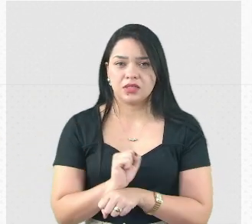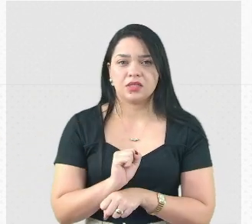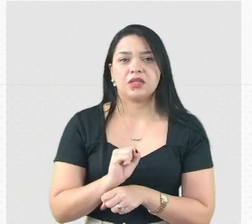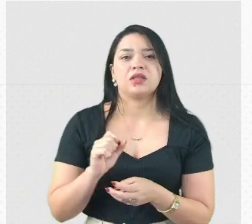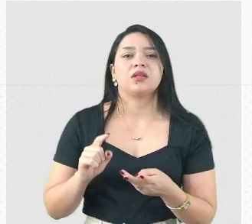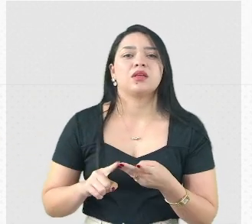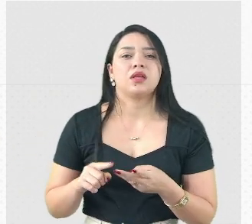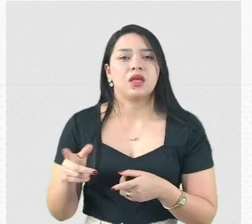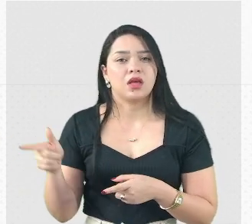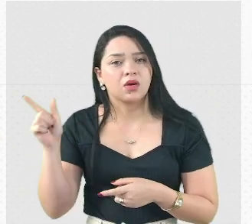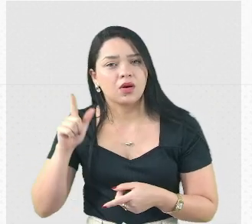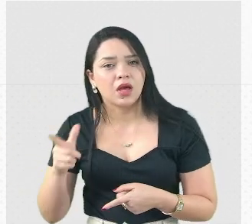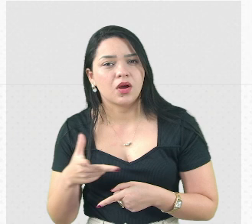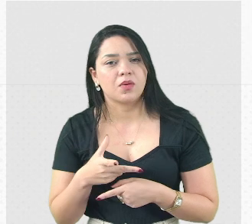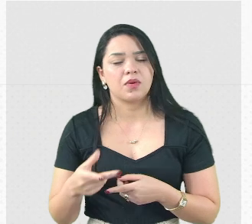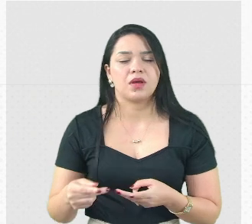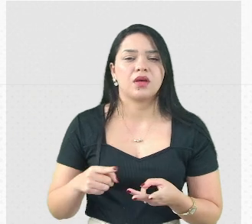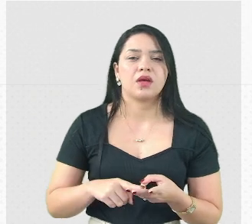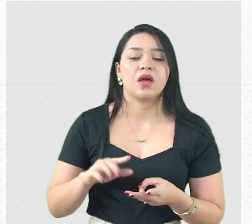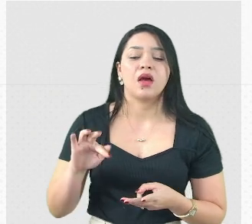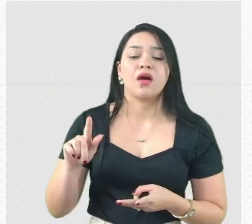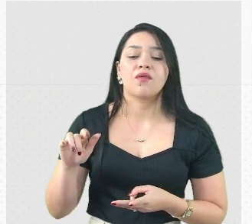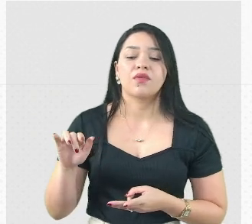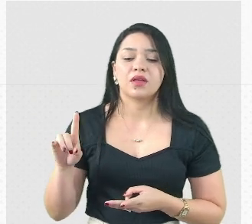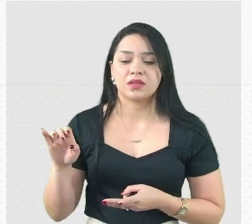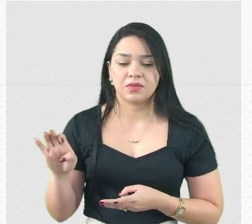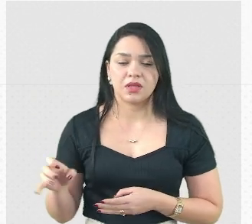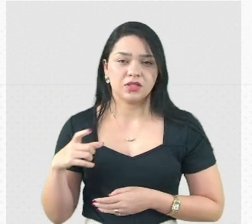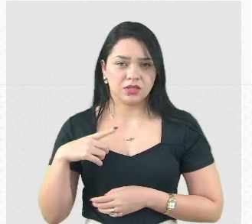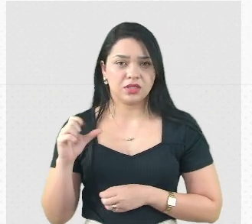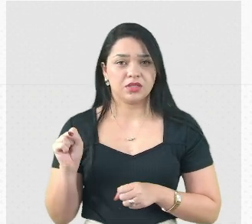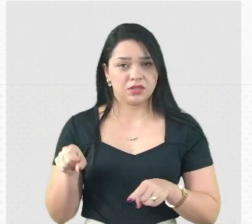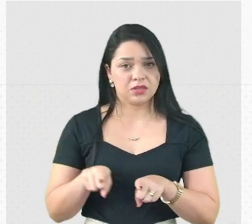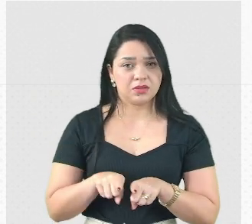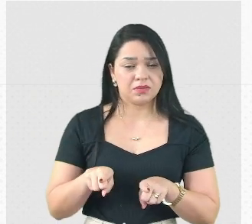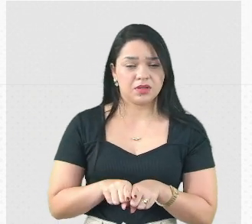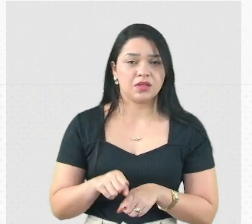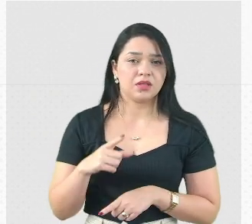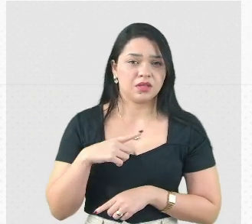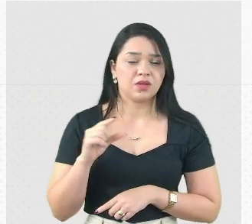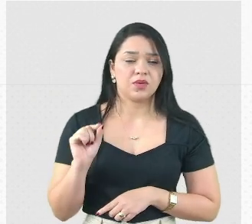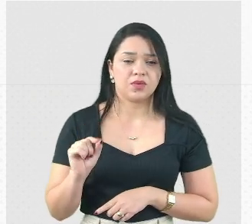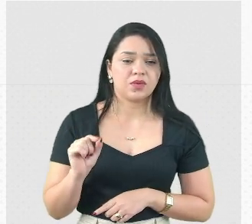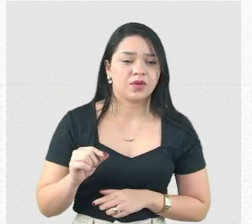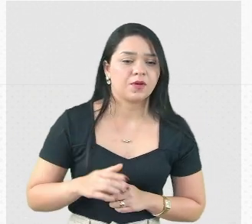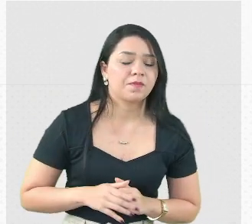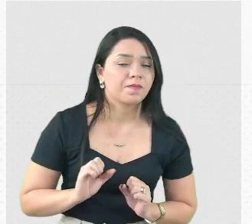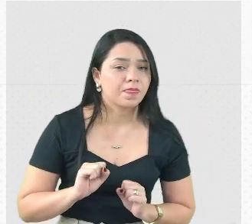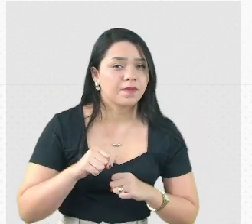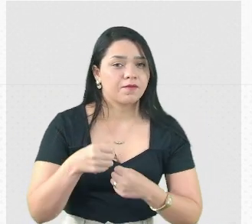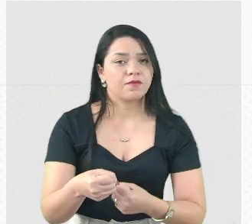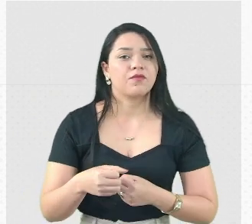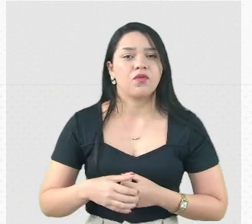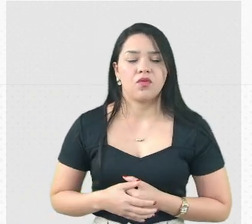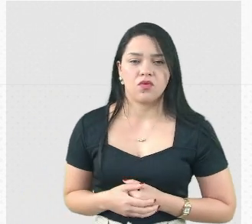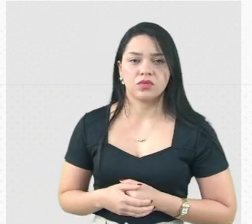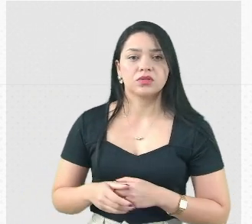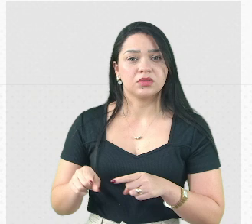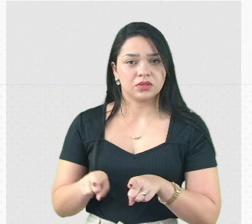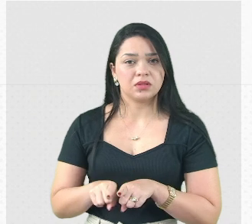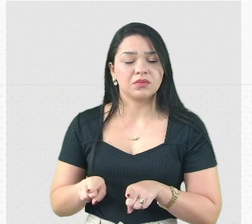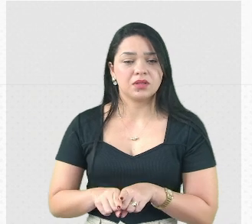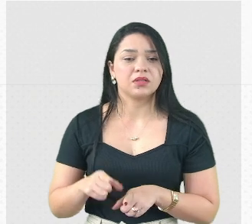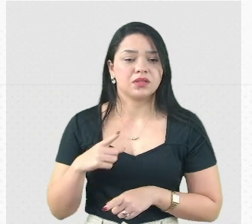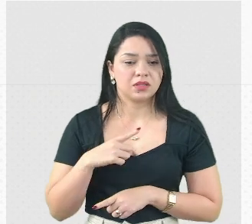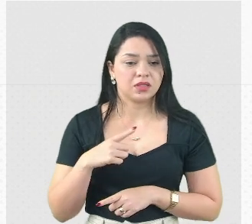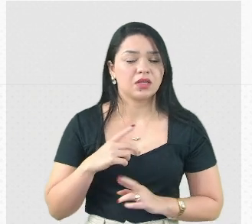equilíbrio recuperado. Flexibilidade, exige-se bastante também na ginástica. Força, exige-se também bastante